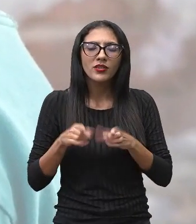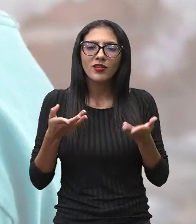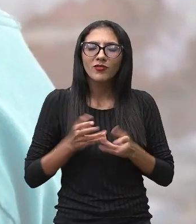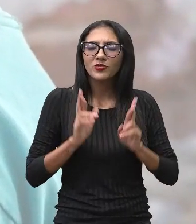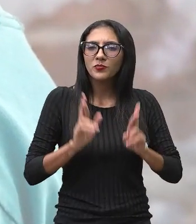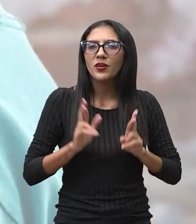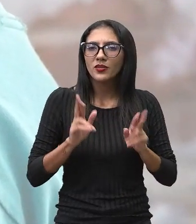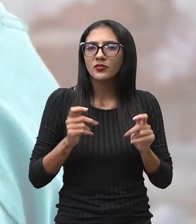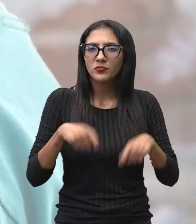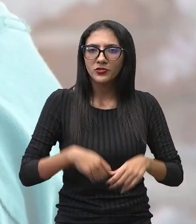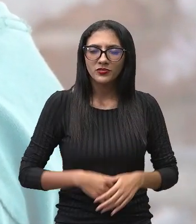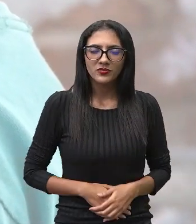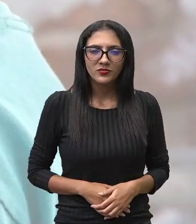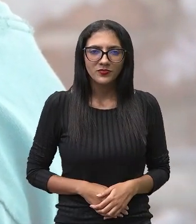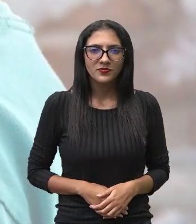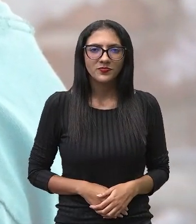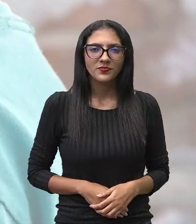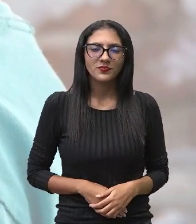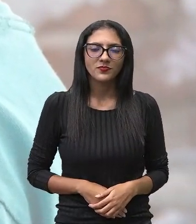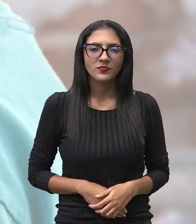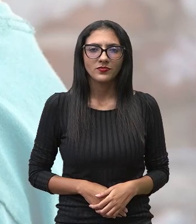reconstrução.